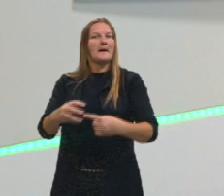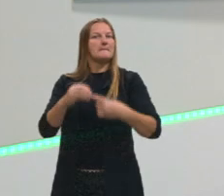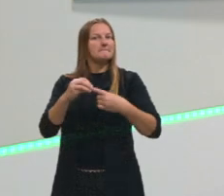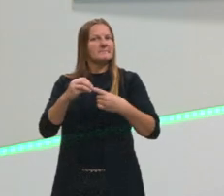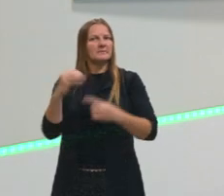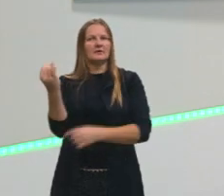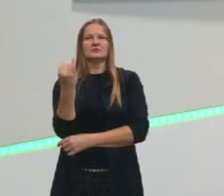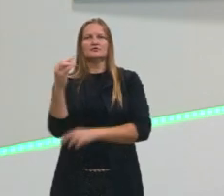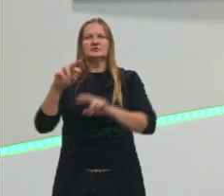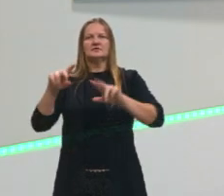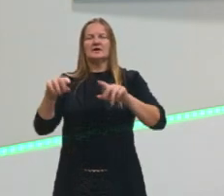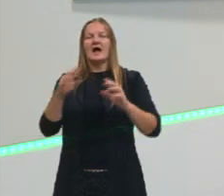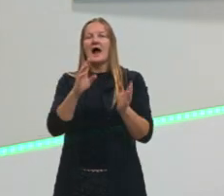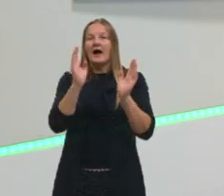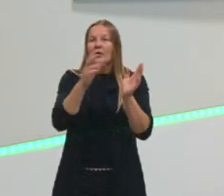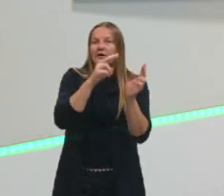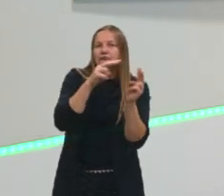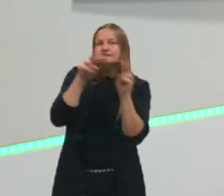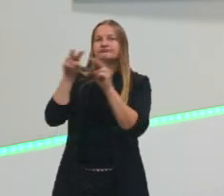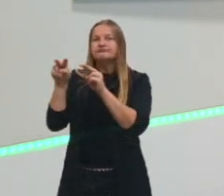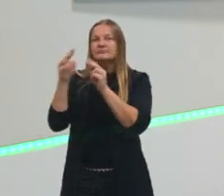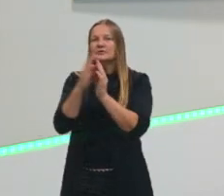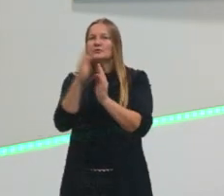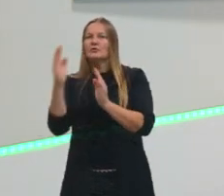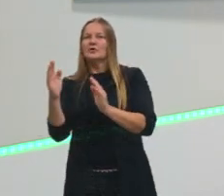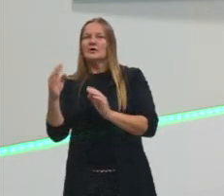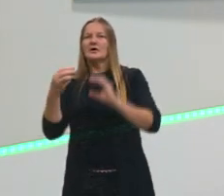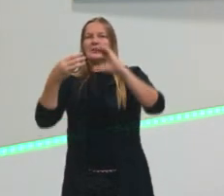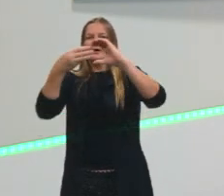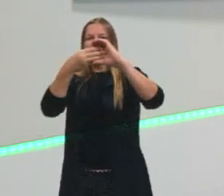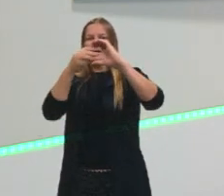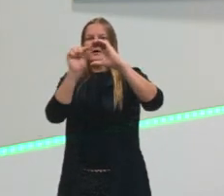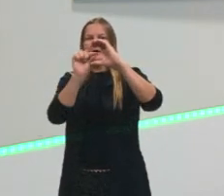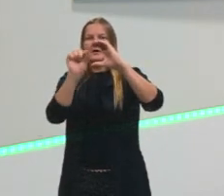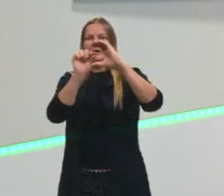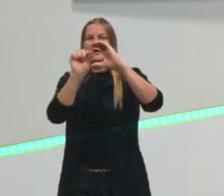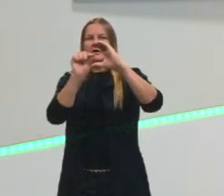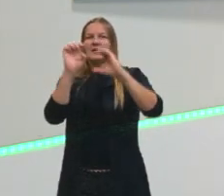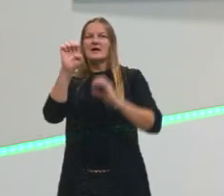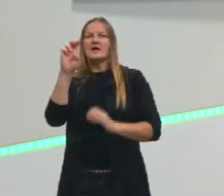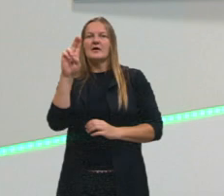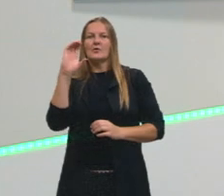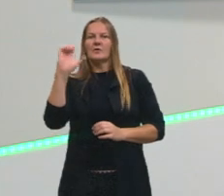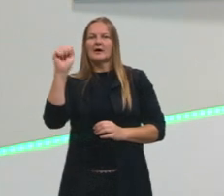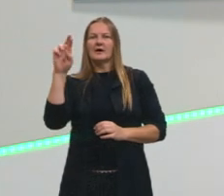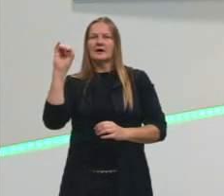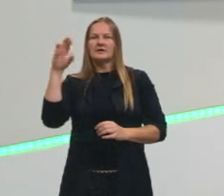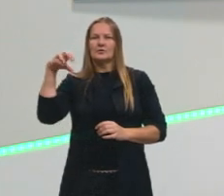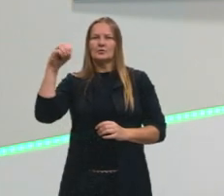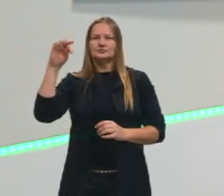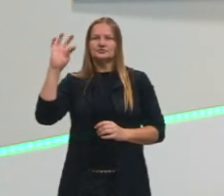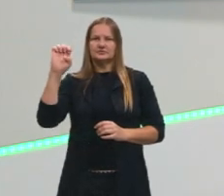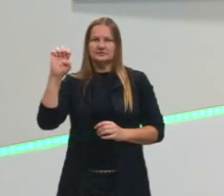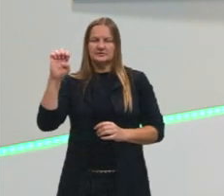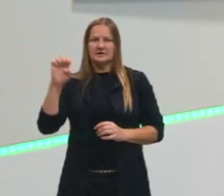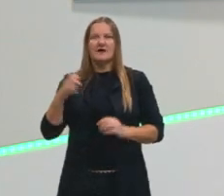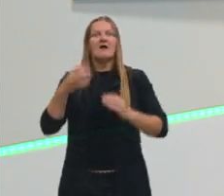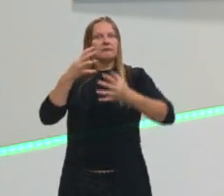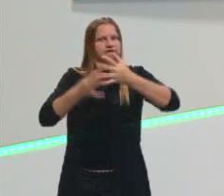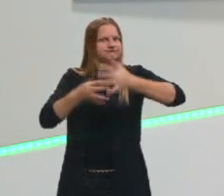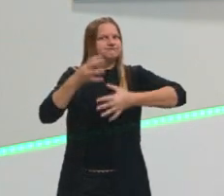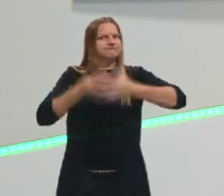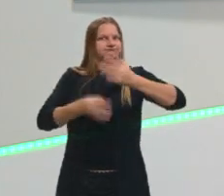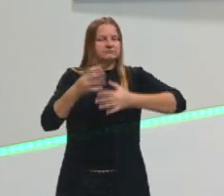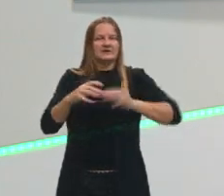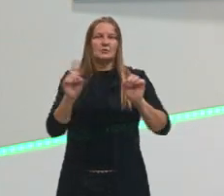diferença Olha só agora um ser eucarionte Ele é bem mais complexo né não quer dizer que